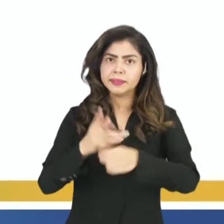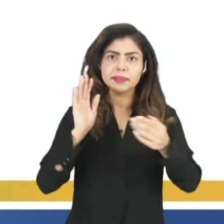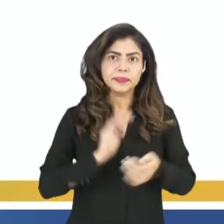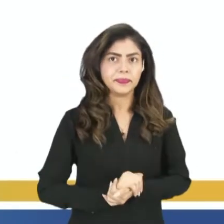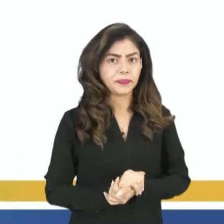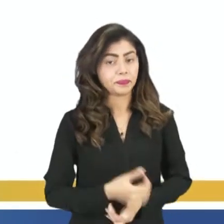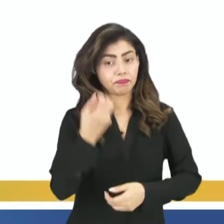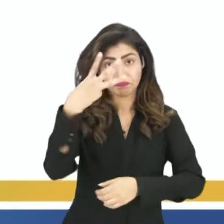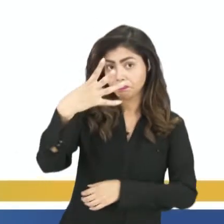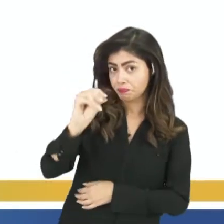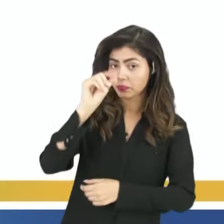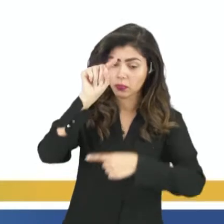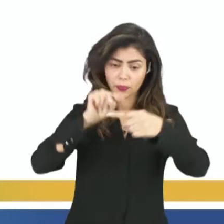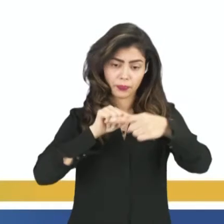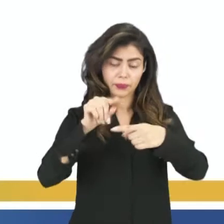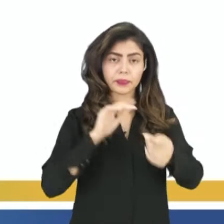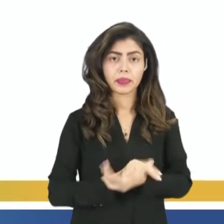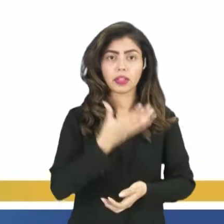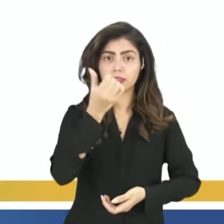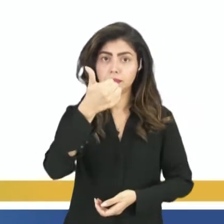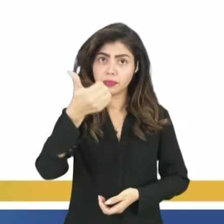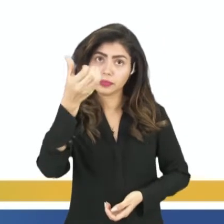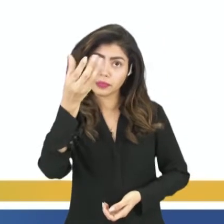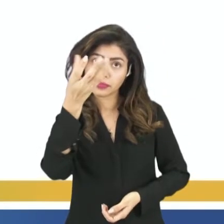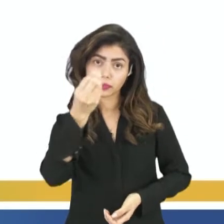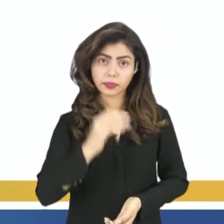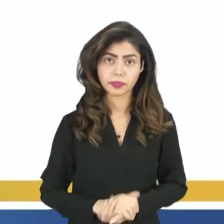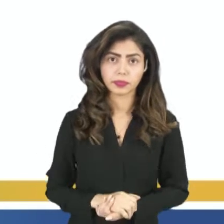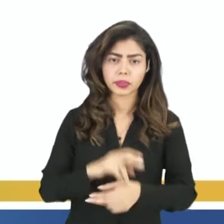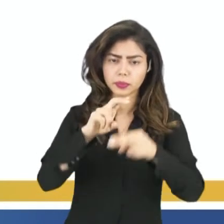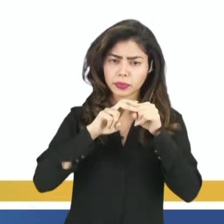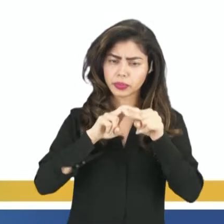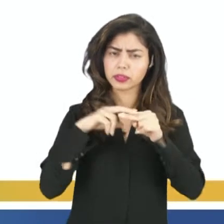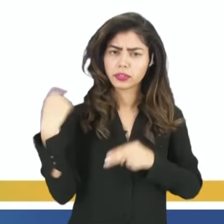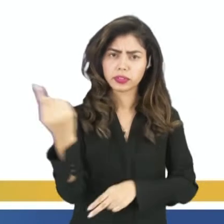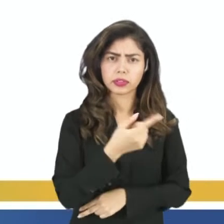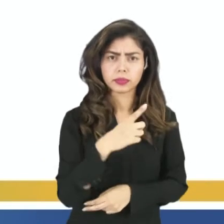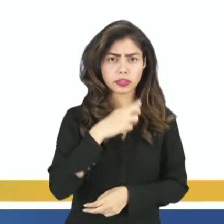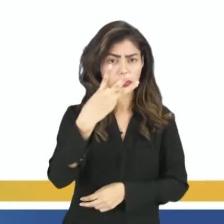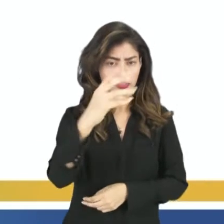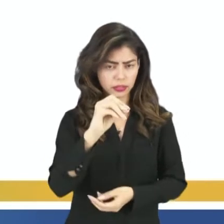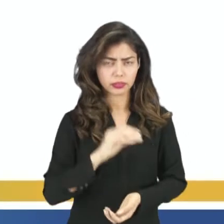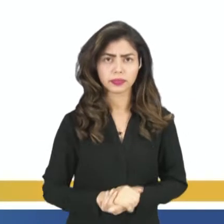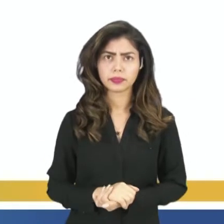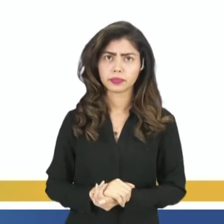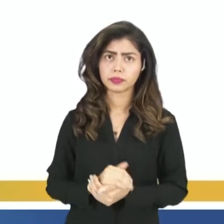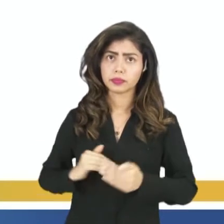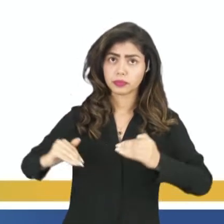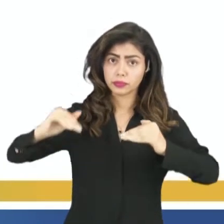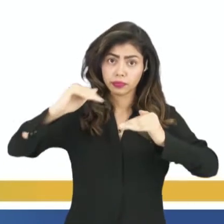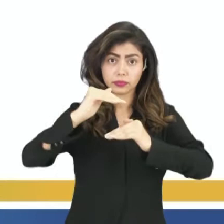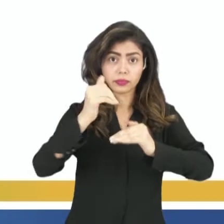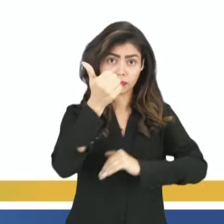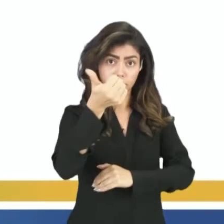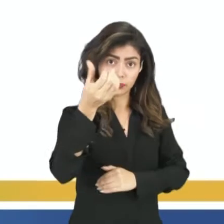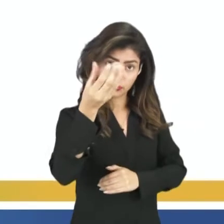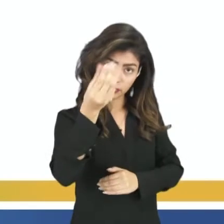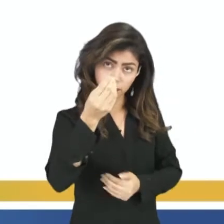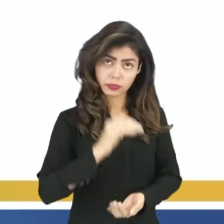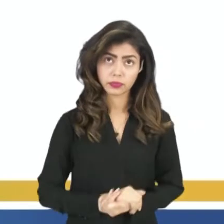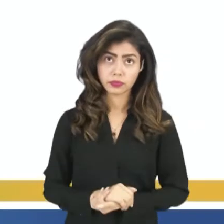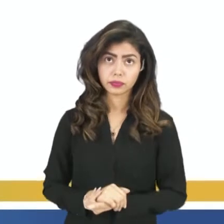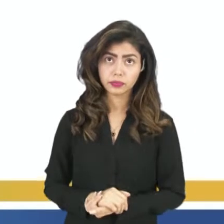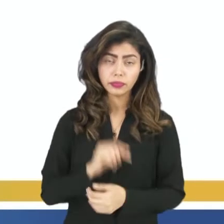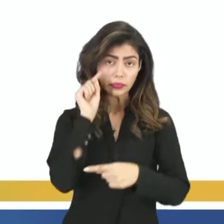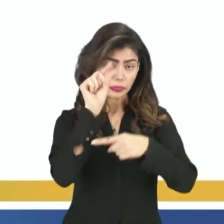esse 30 vai ser dividido por 160. Por isso que nós temos aqui 30 sobre 160.